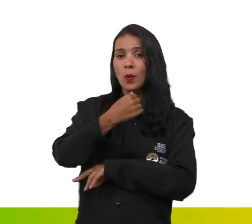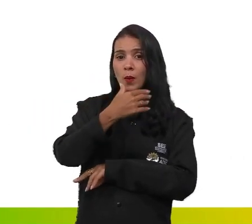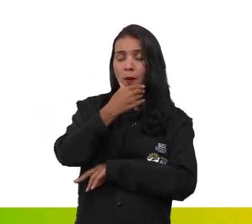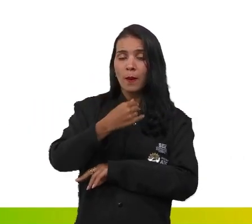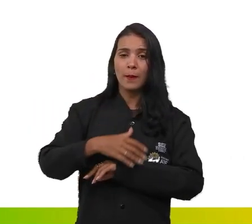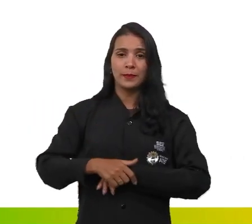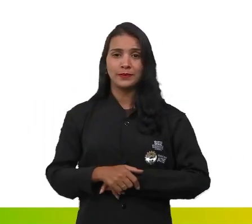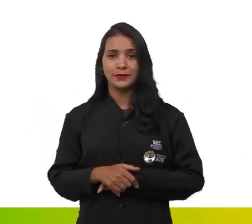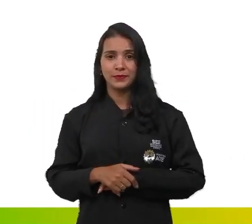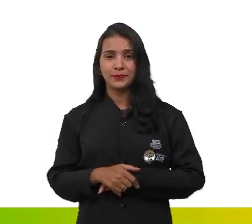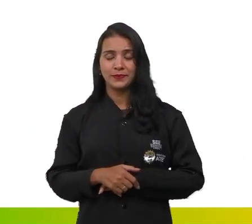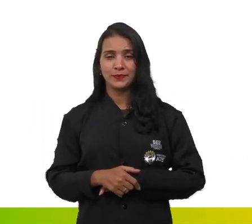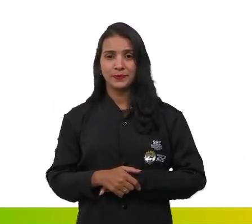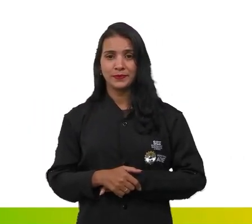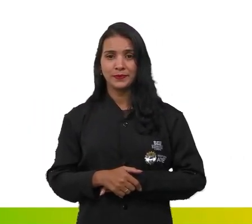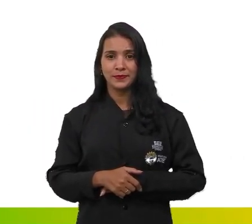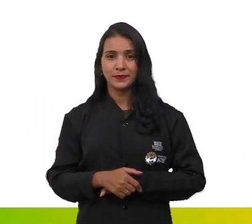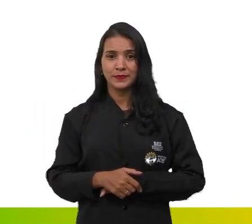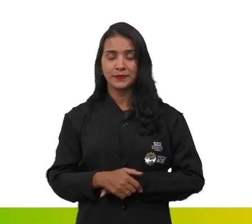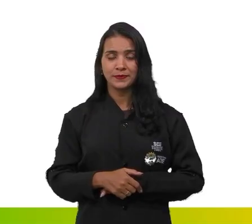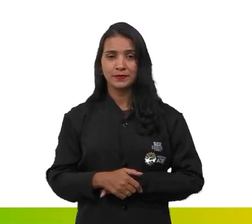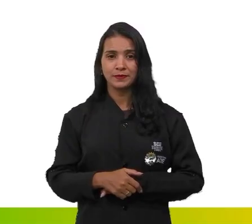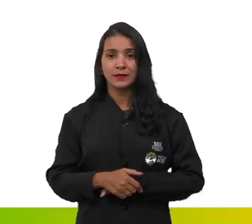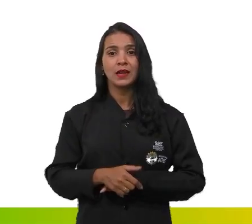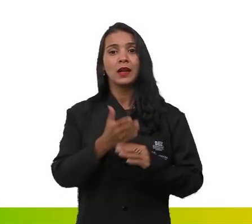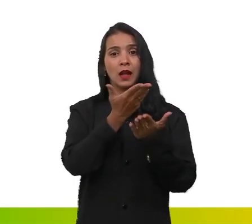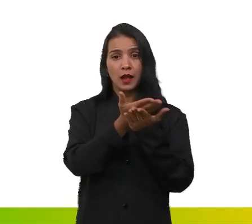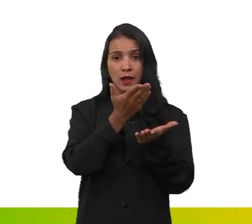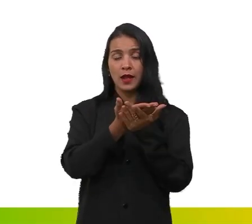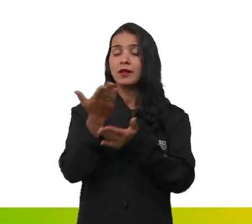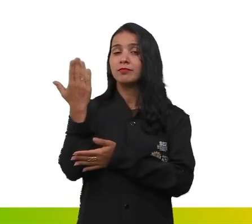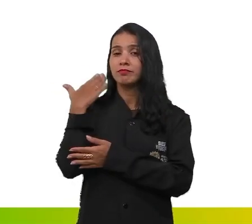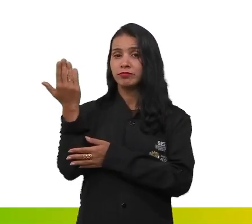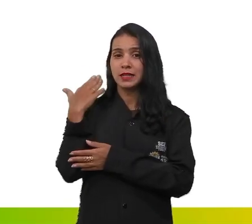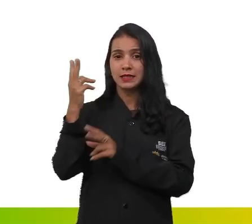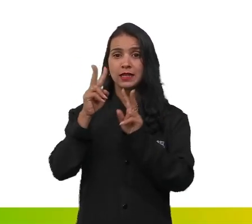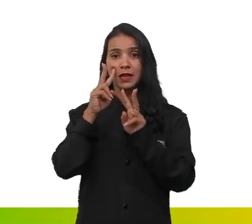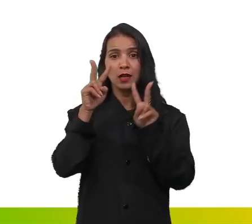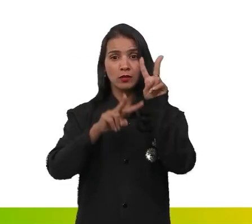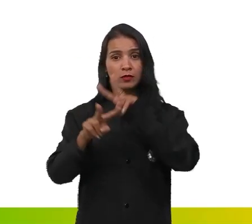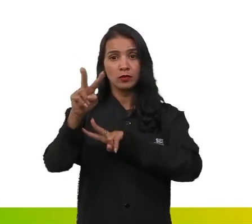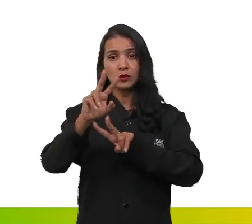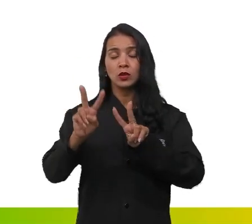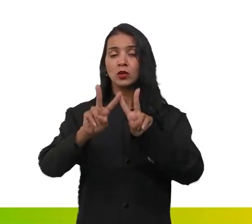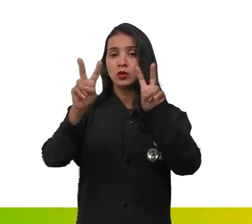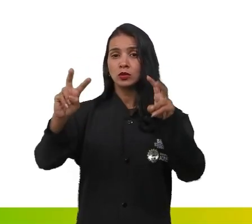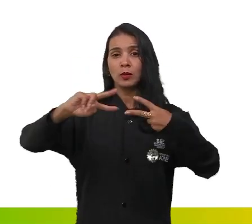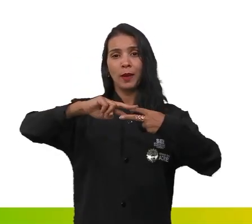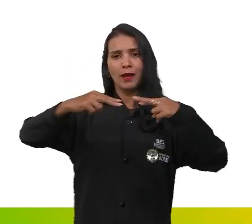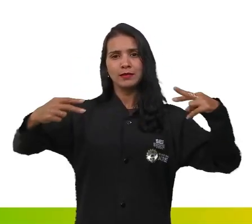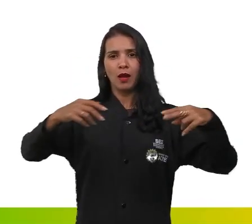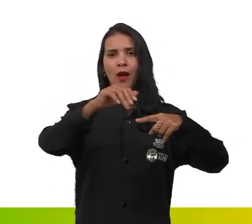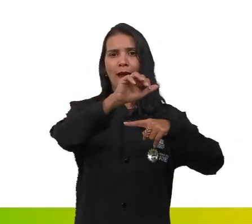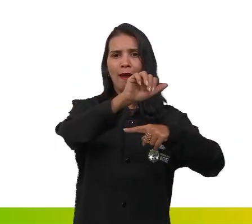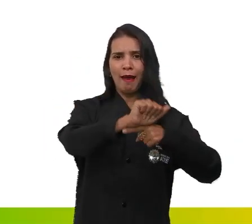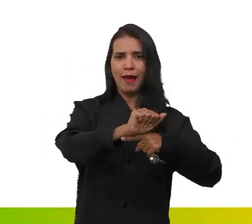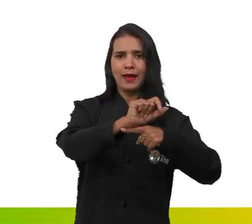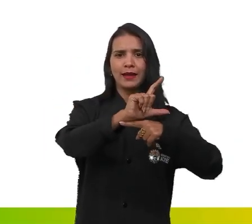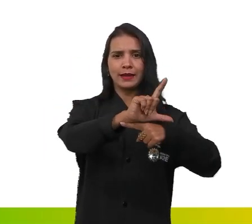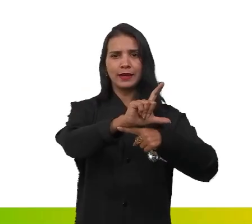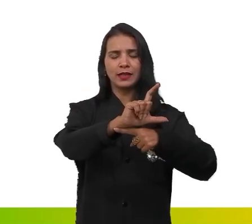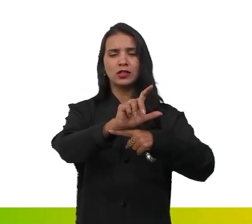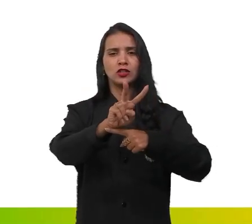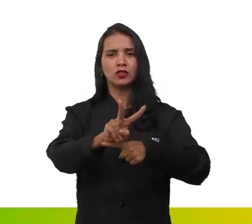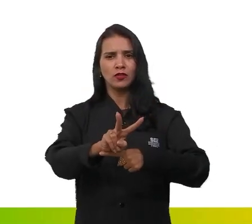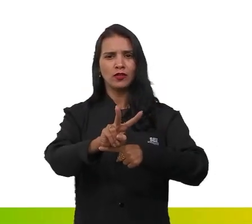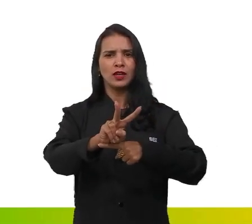A gente viu nas aulas passadas, pessoal, genética. A gente usou muito azão, azinho, vezão, vezinho,